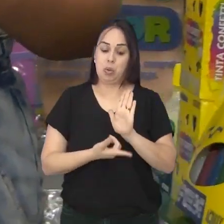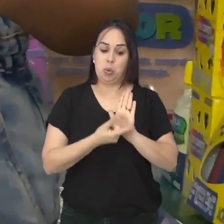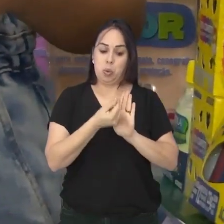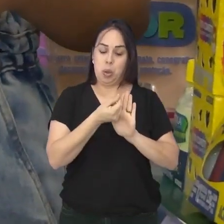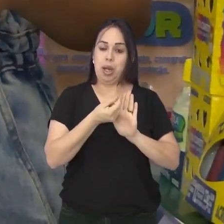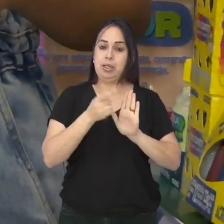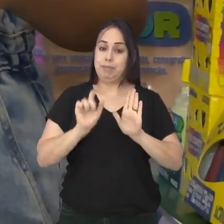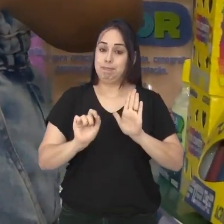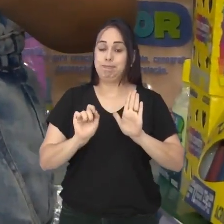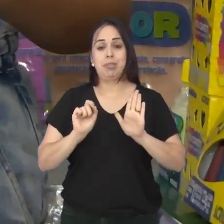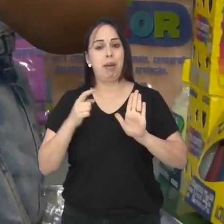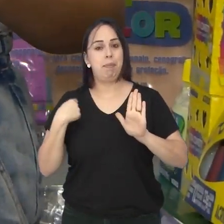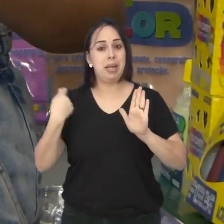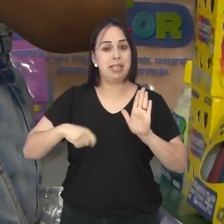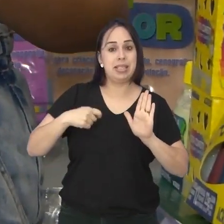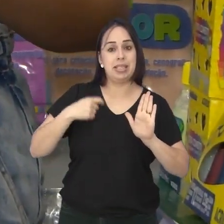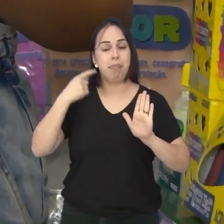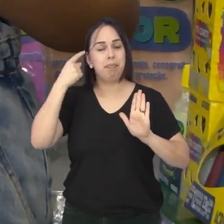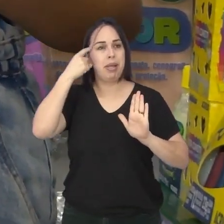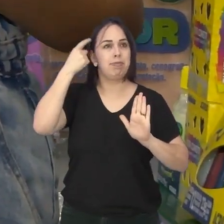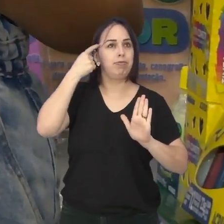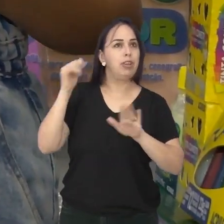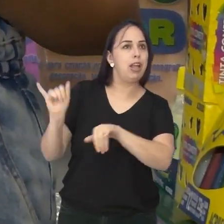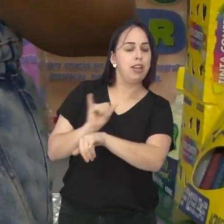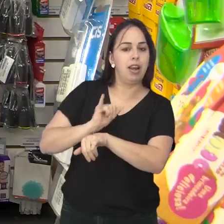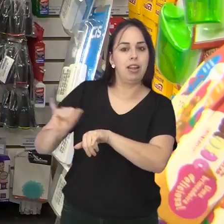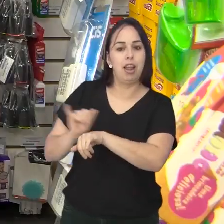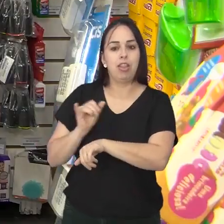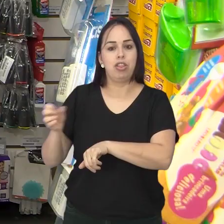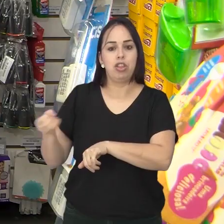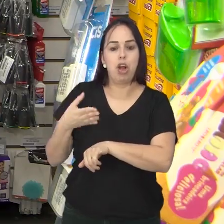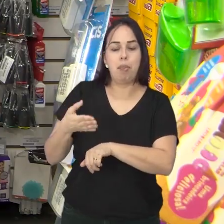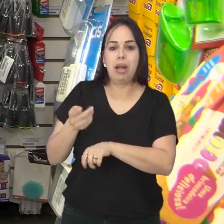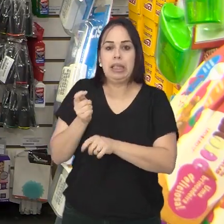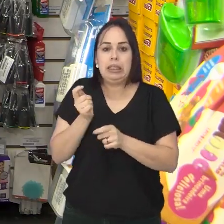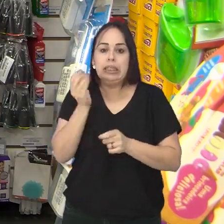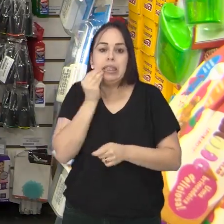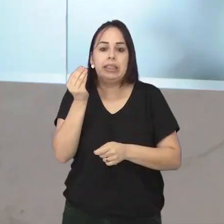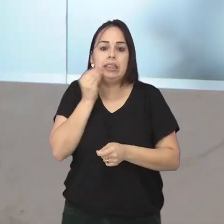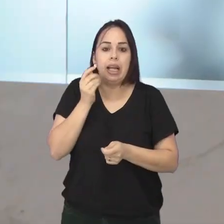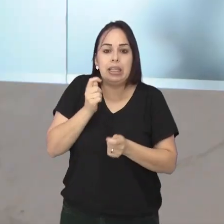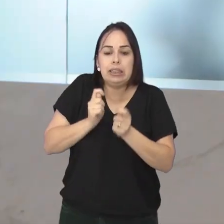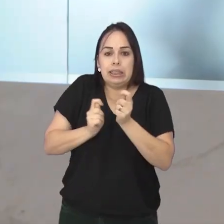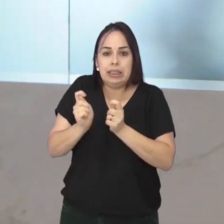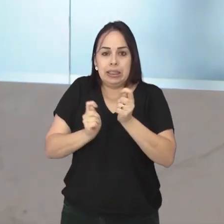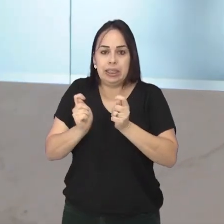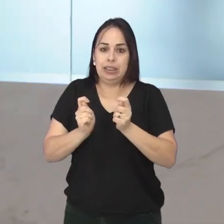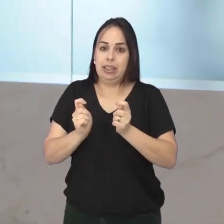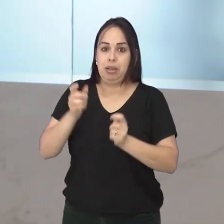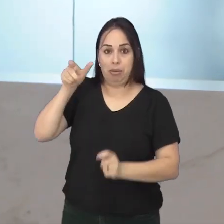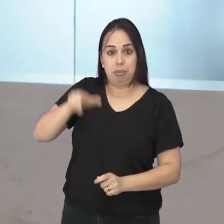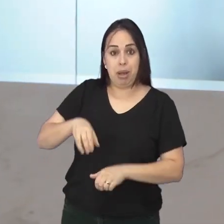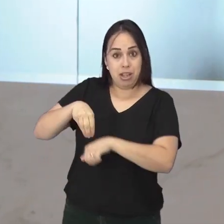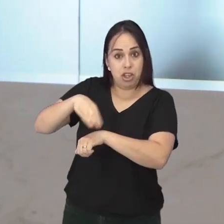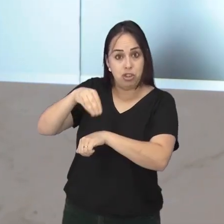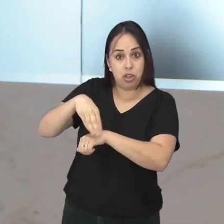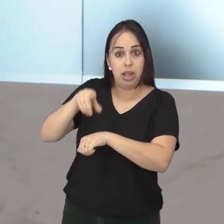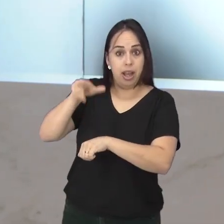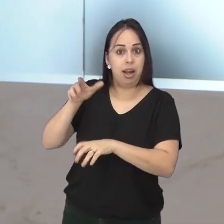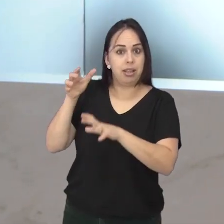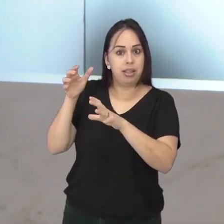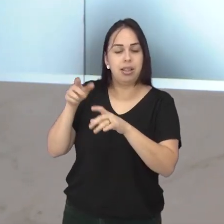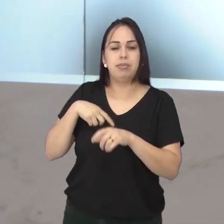no orçamento e, por isso, é preciso pensar em alternativas. E para tentar economizar, uma das dicas da especialista